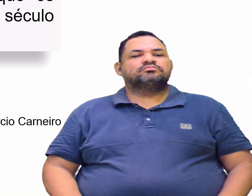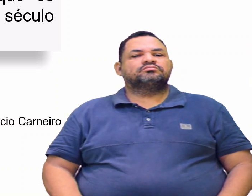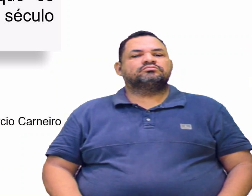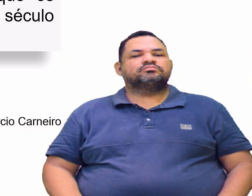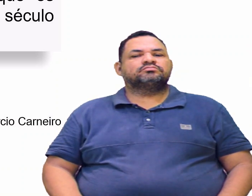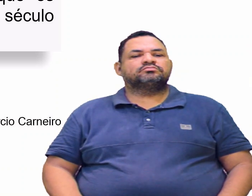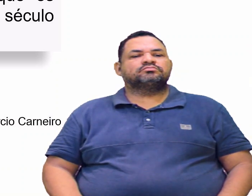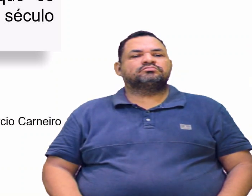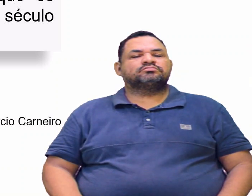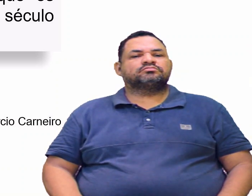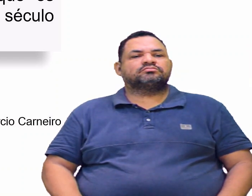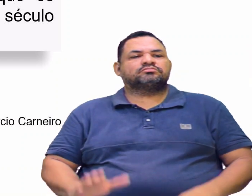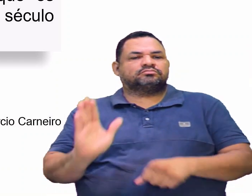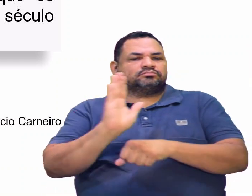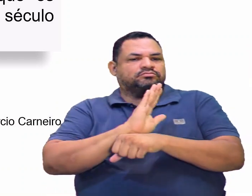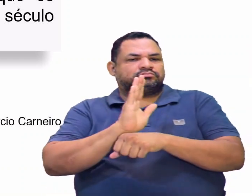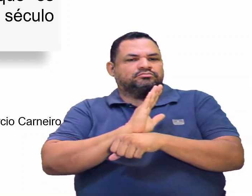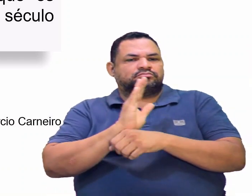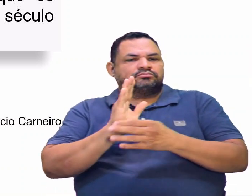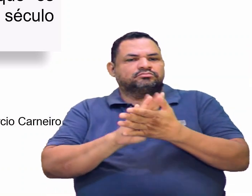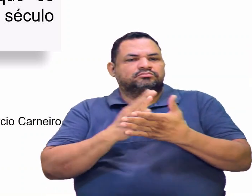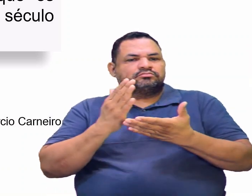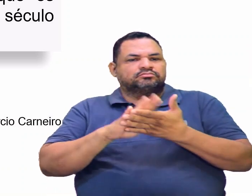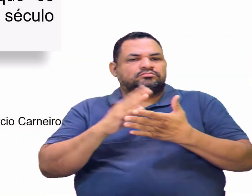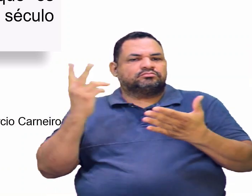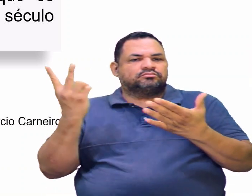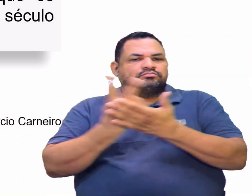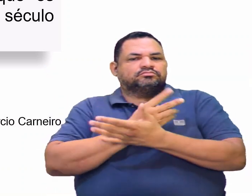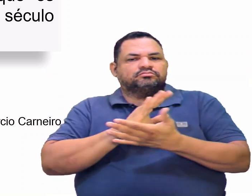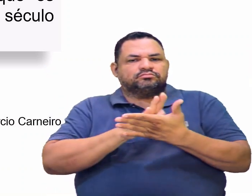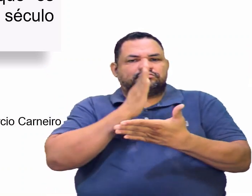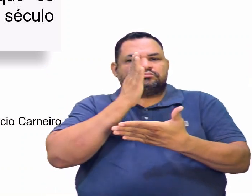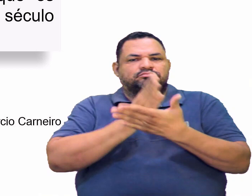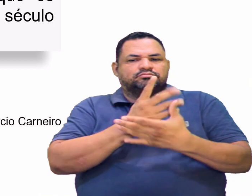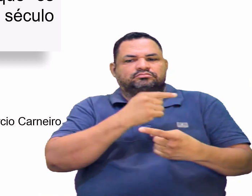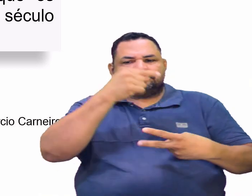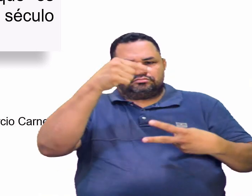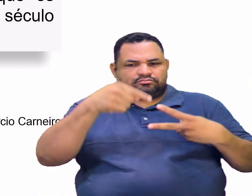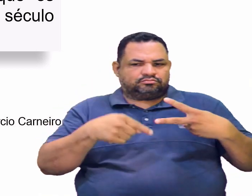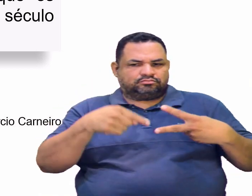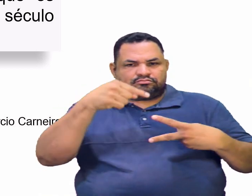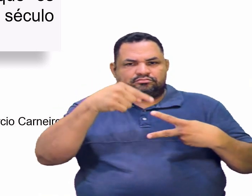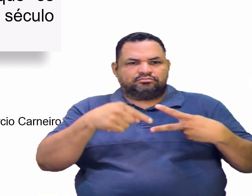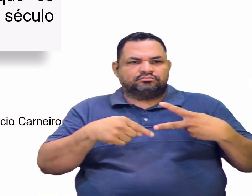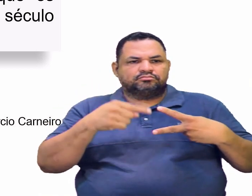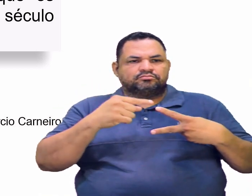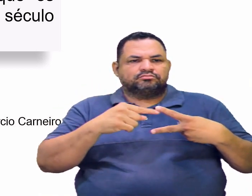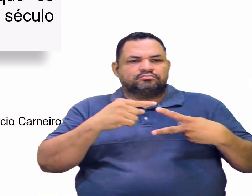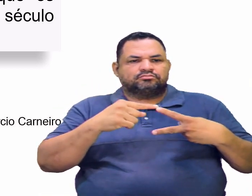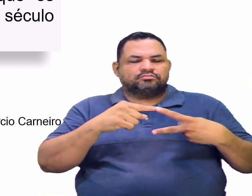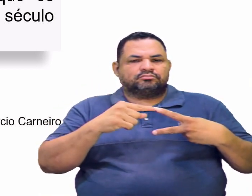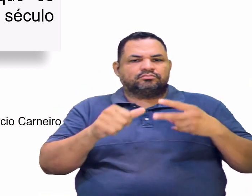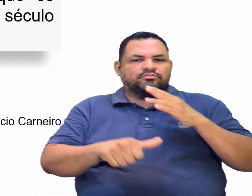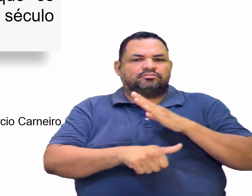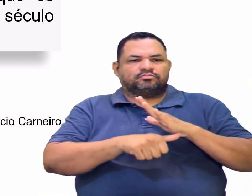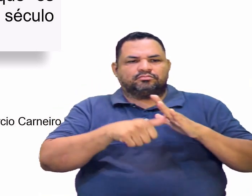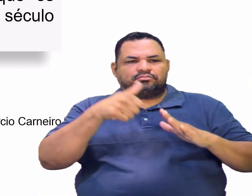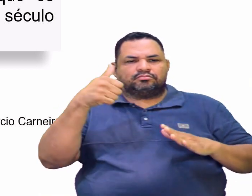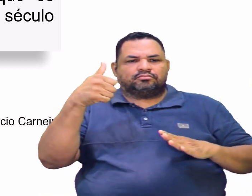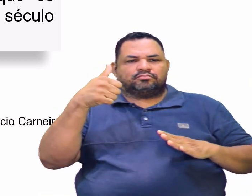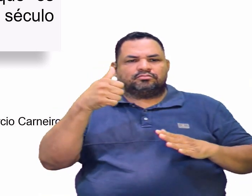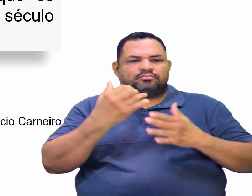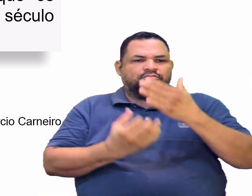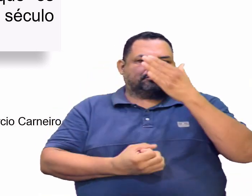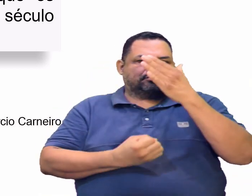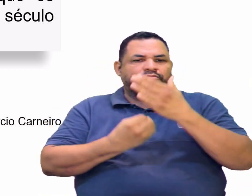Então, o cinema de atrações é dividido, então, em duas etapas. A fase